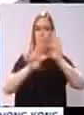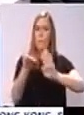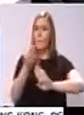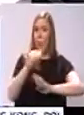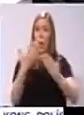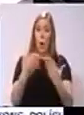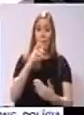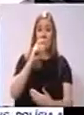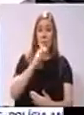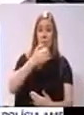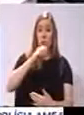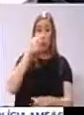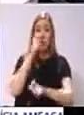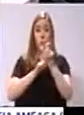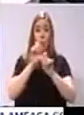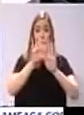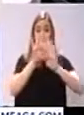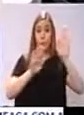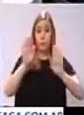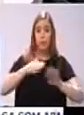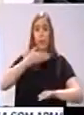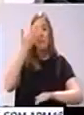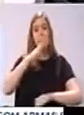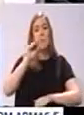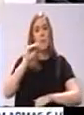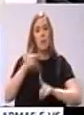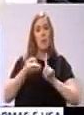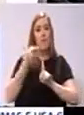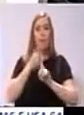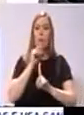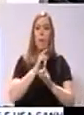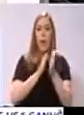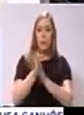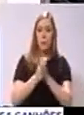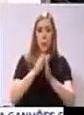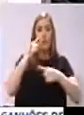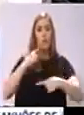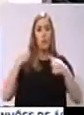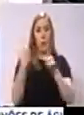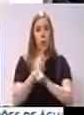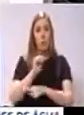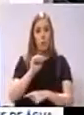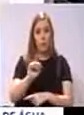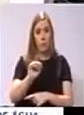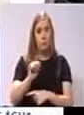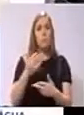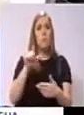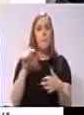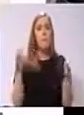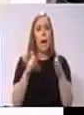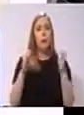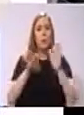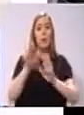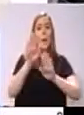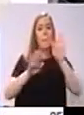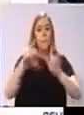são 350 expositores que durante os 10 dias da feira têm a oportunidade de mostrar os seus produtos e a grande parte desses